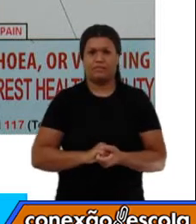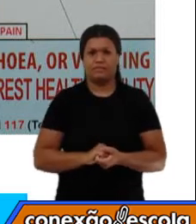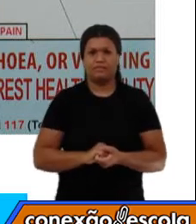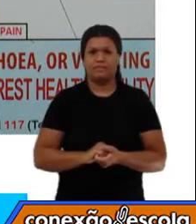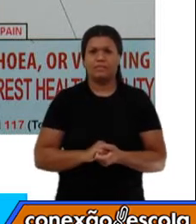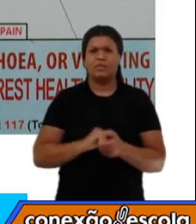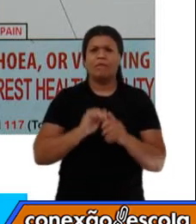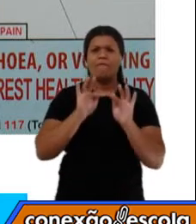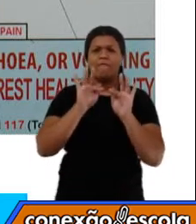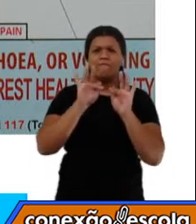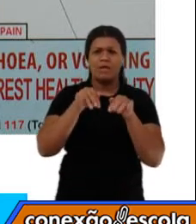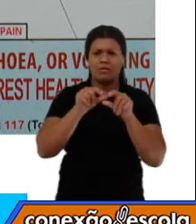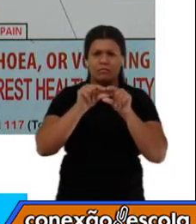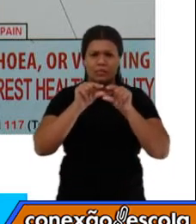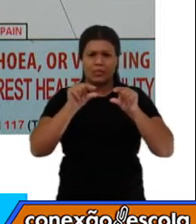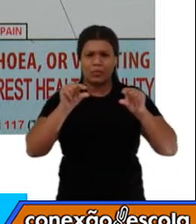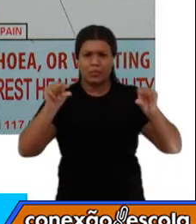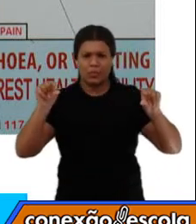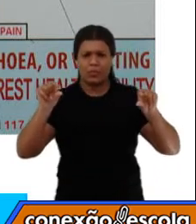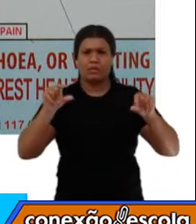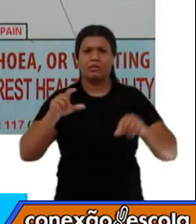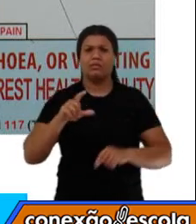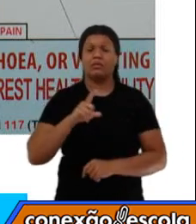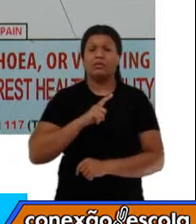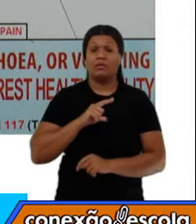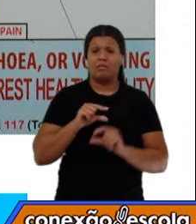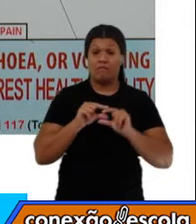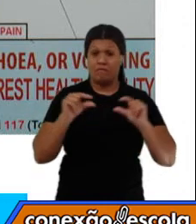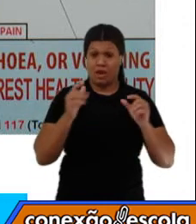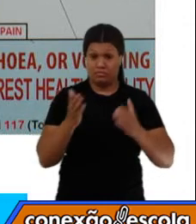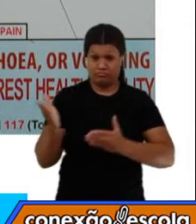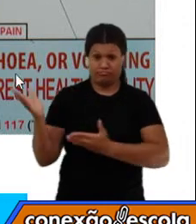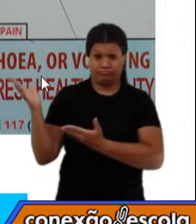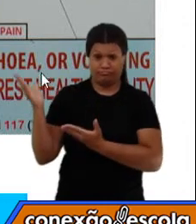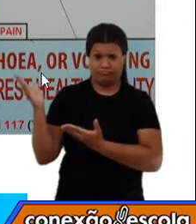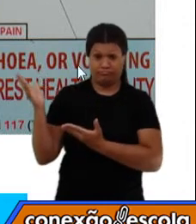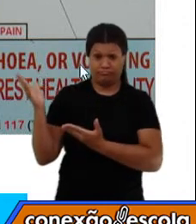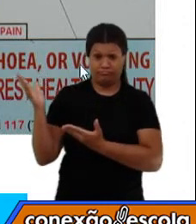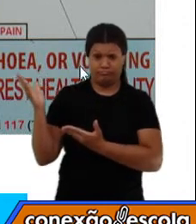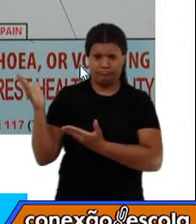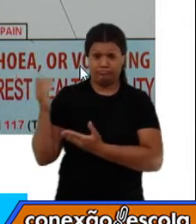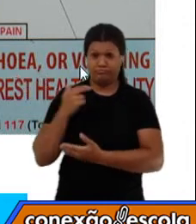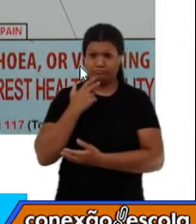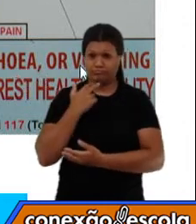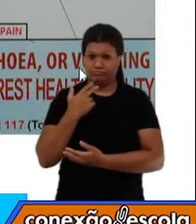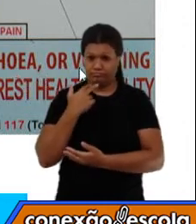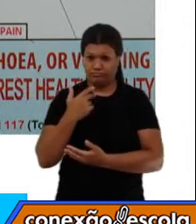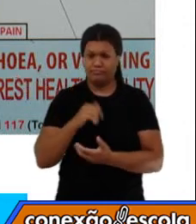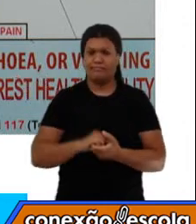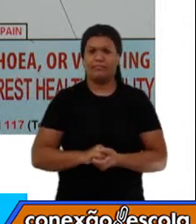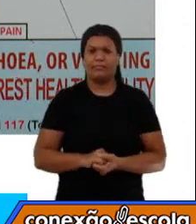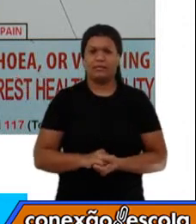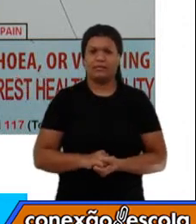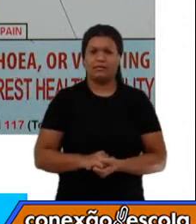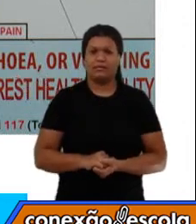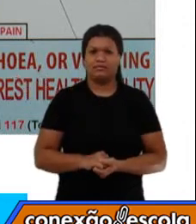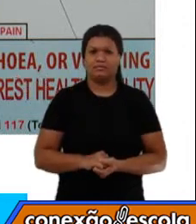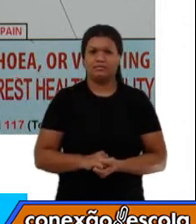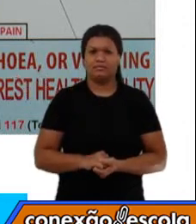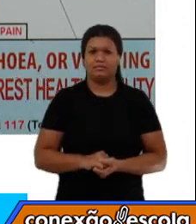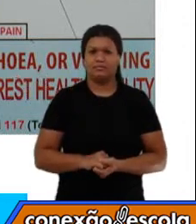no final do cartaz, eu tenho a frase: If you have fever, diarrhea or vomiting,